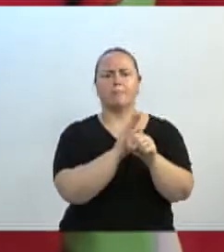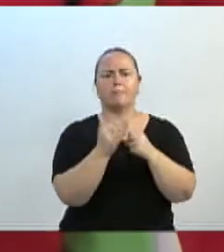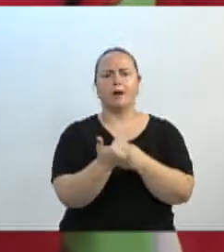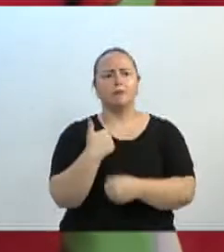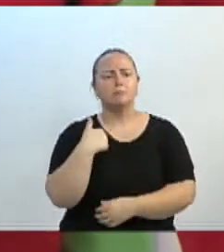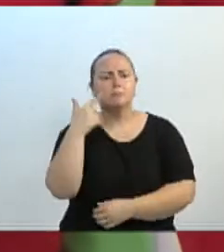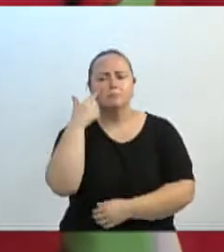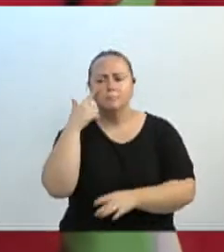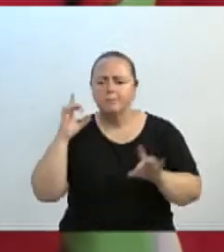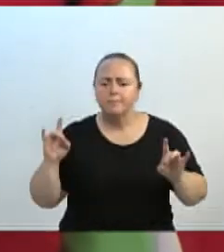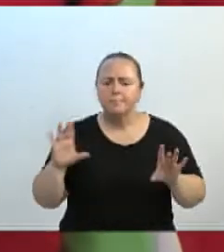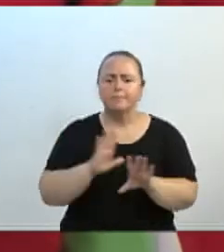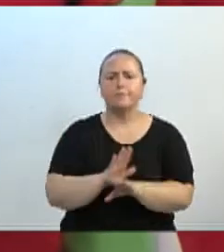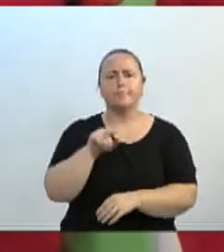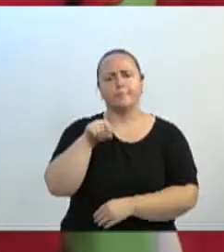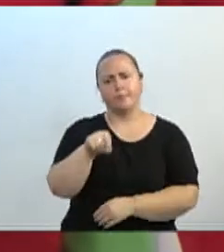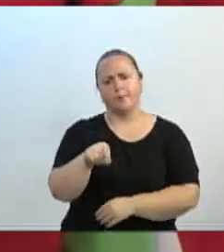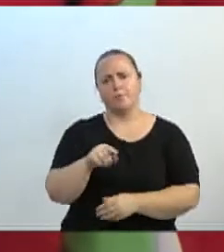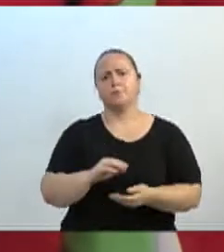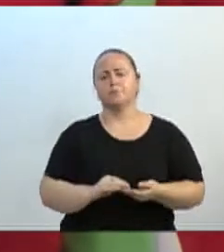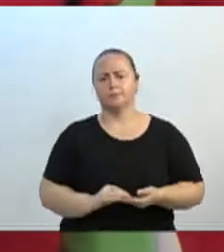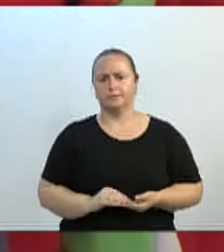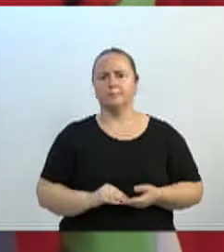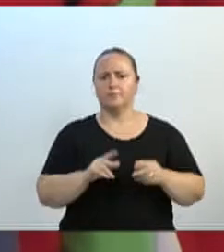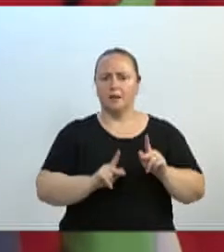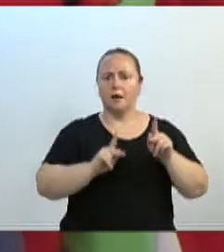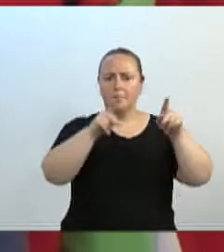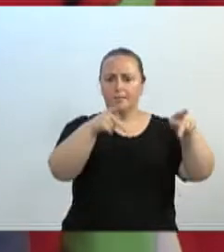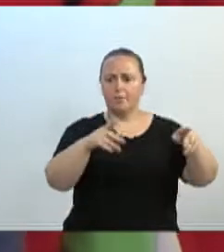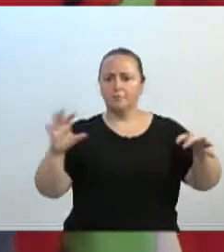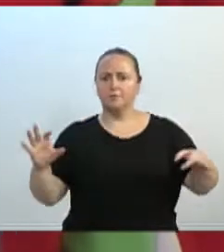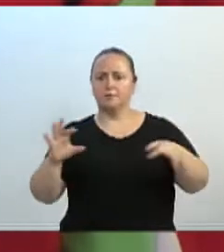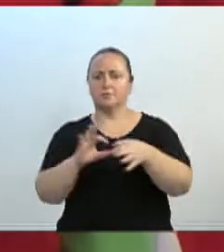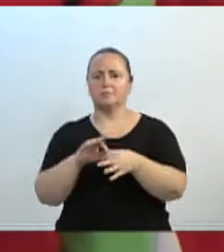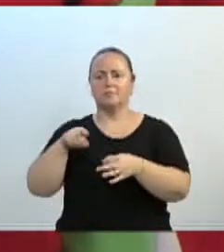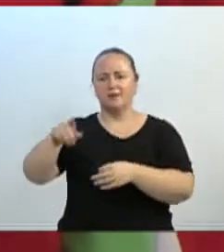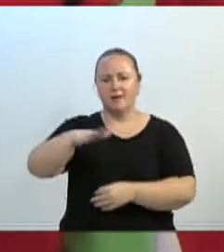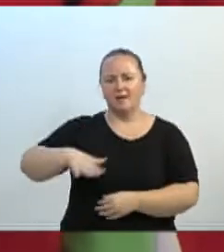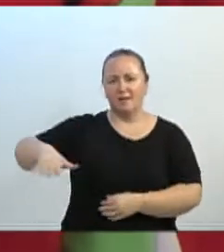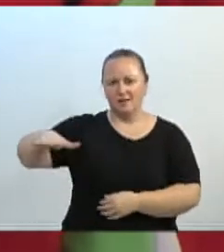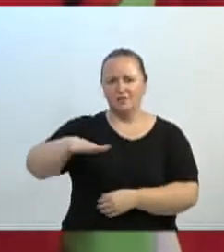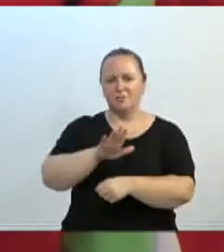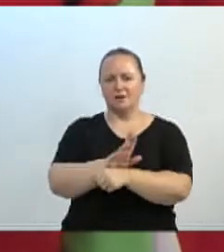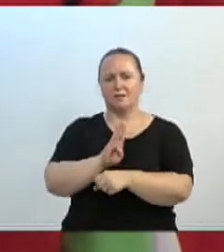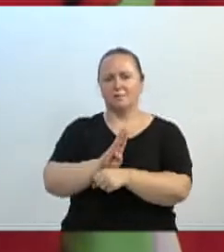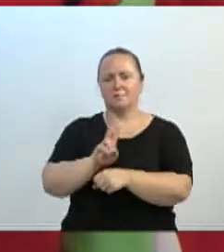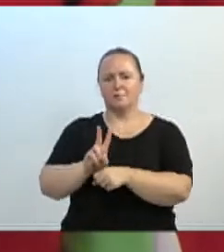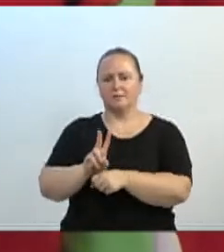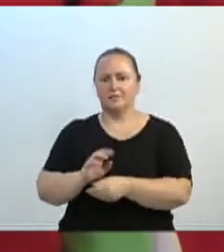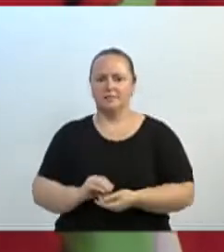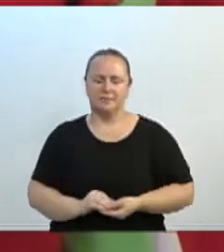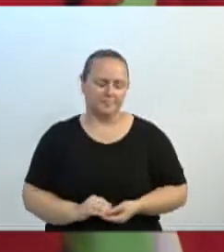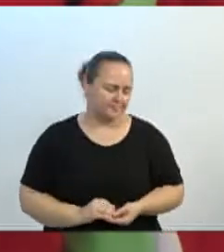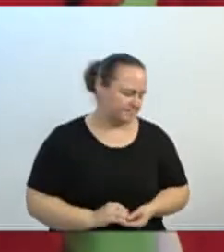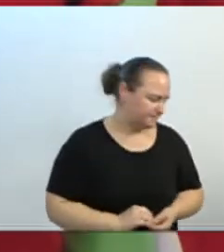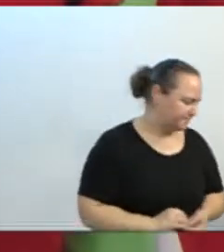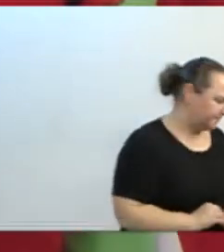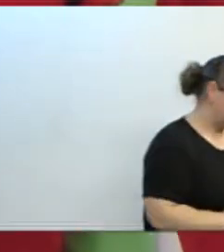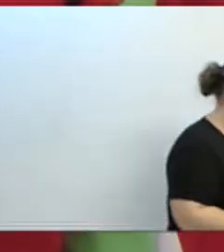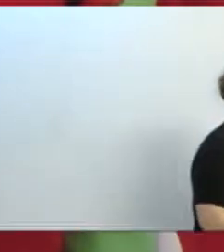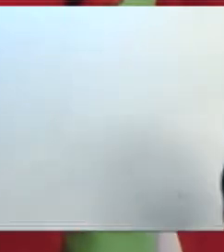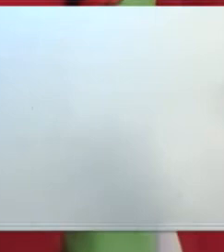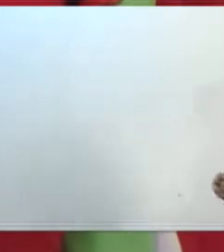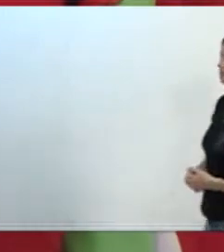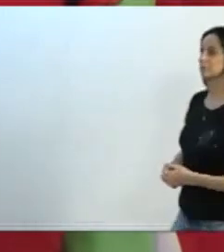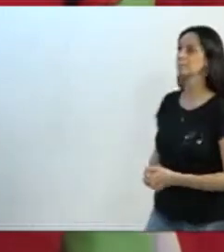essa obra concluída que liga a ponte Wilson Pedro Kleinbin, como é conhecida a ponte Tamarindo. Então, cobro constantemente isso e